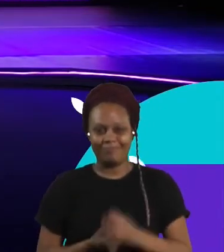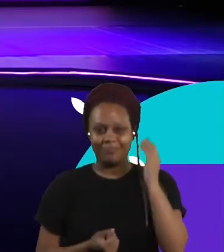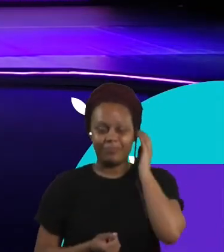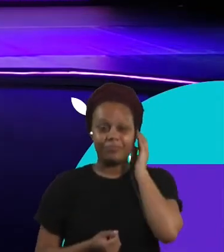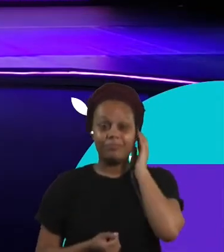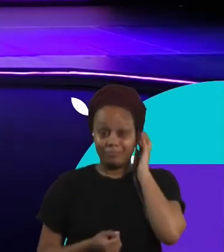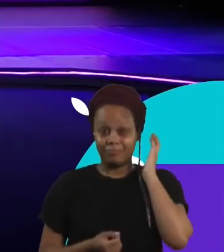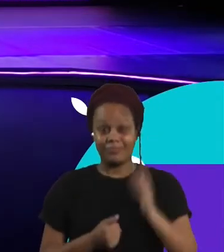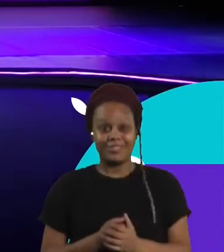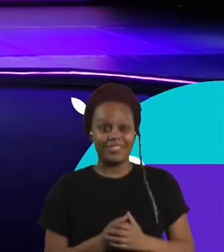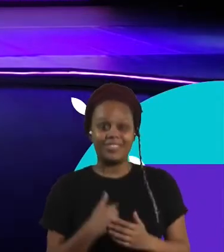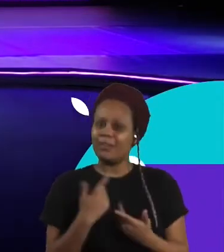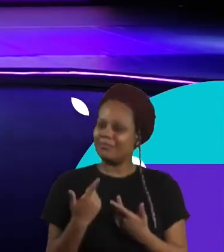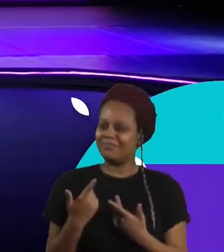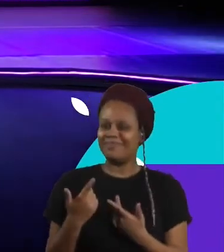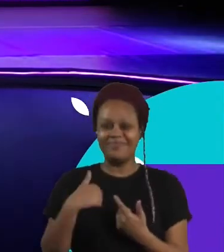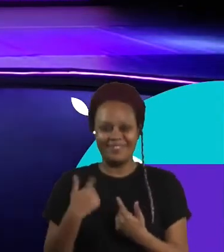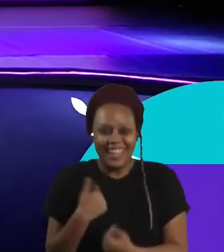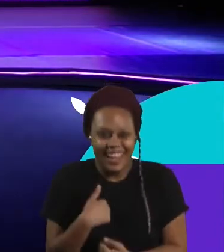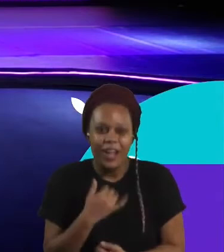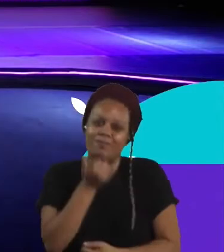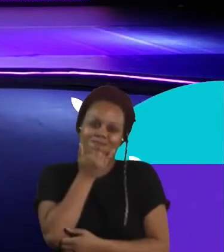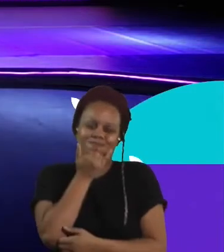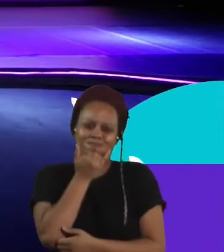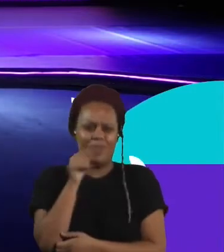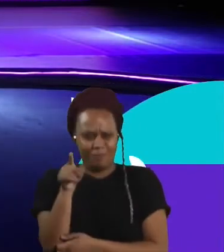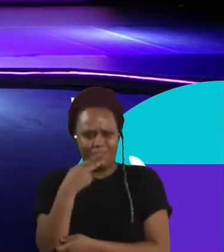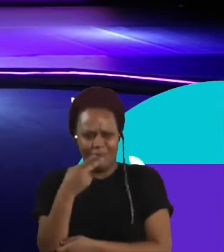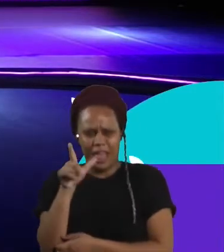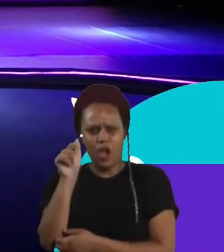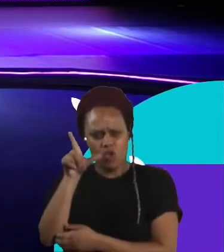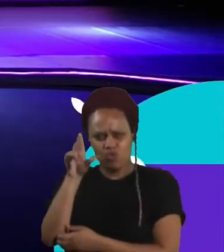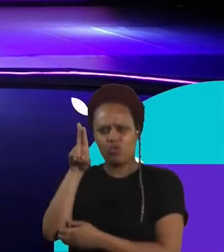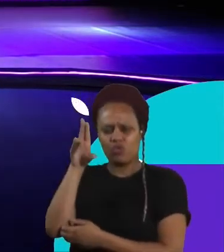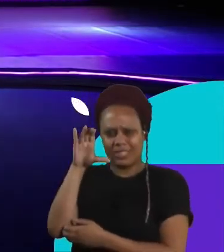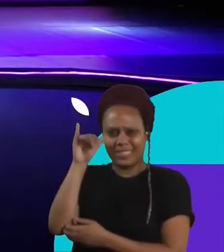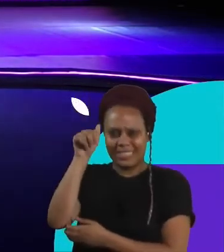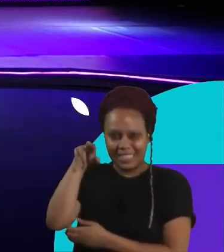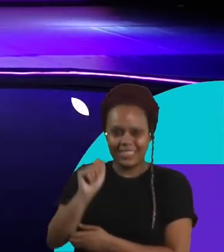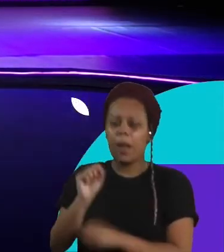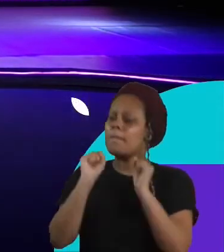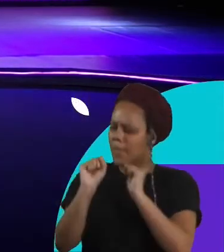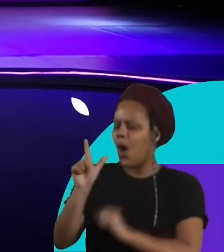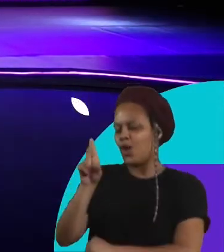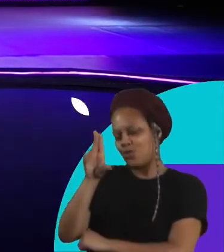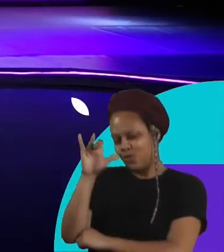Fernanda, eu queria... Pode, Lúcia. Desculpa, quer falar, Luciana? Vai lá, Lúcia, por